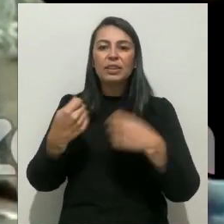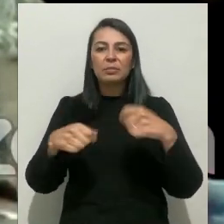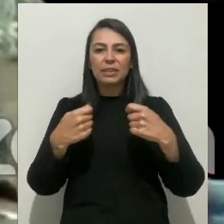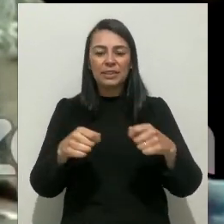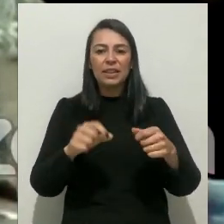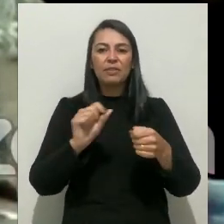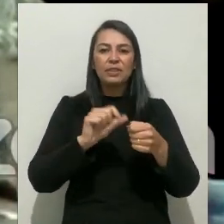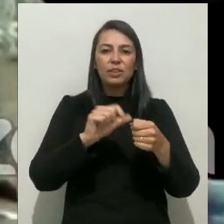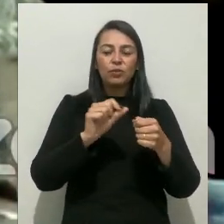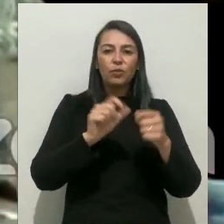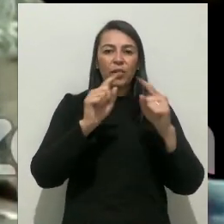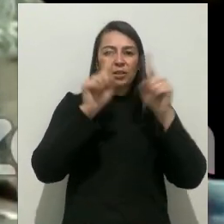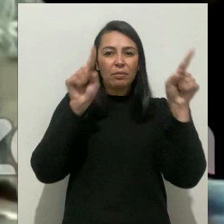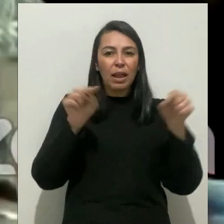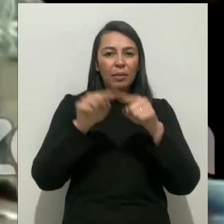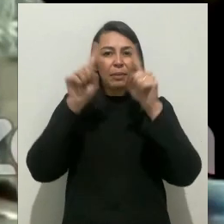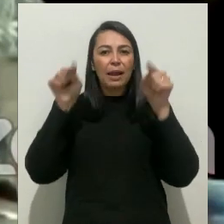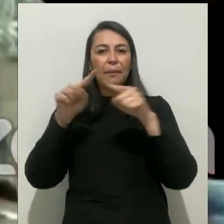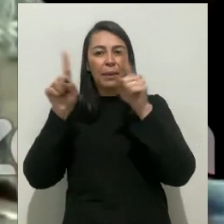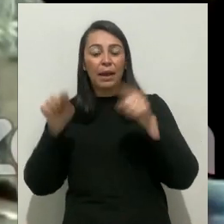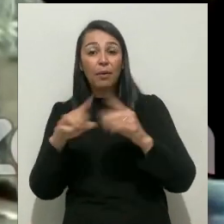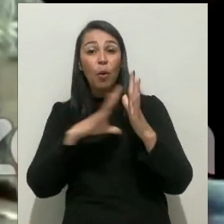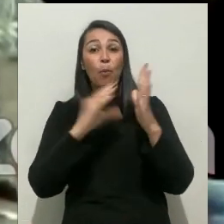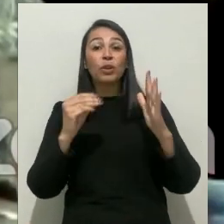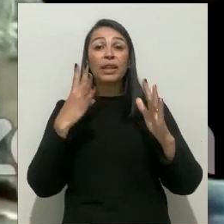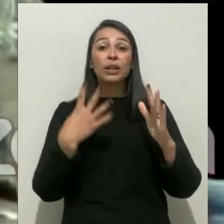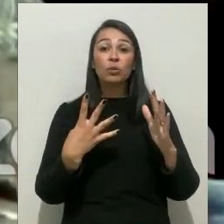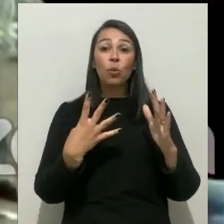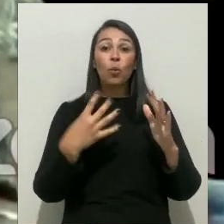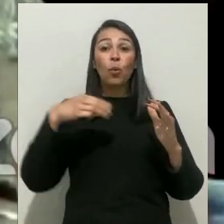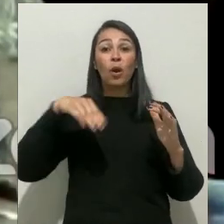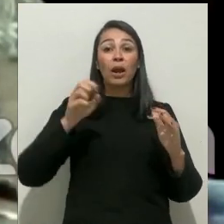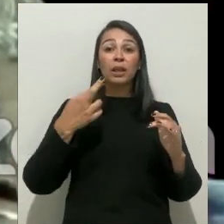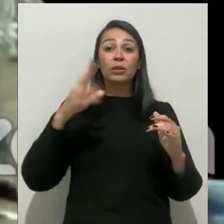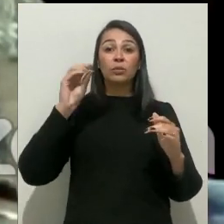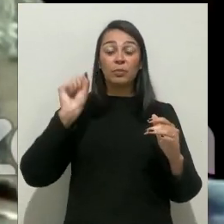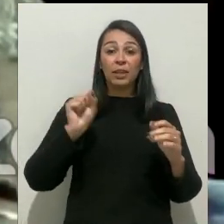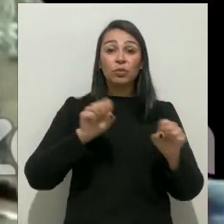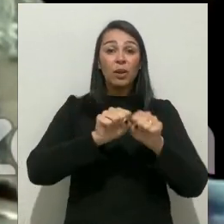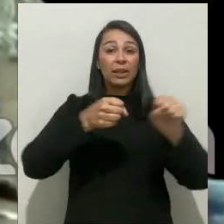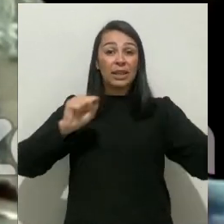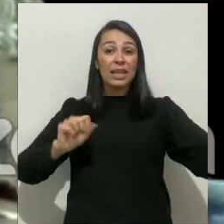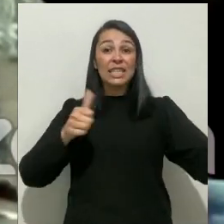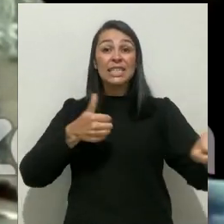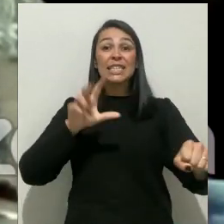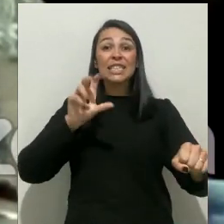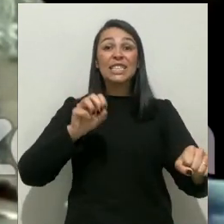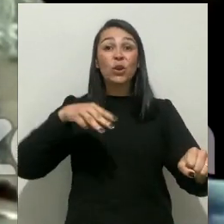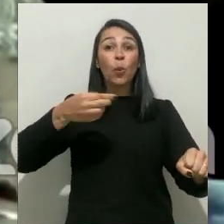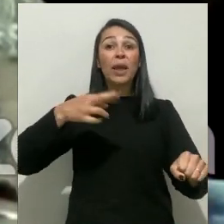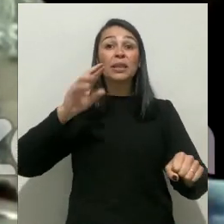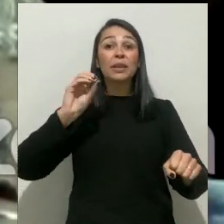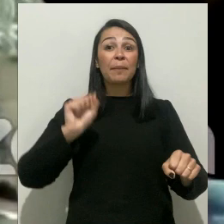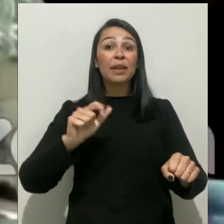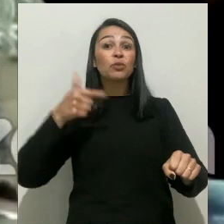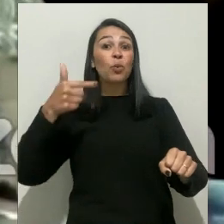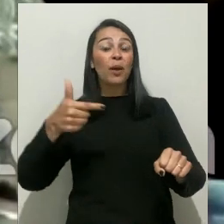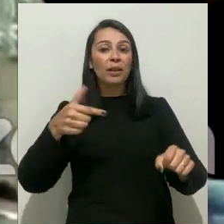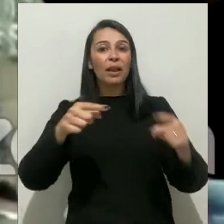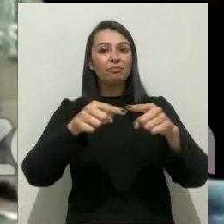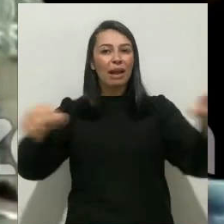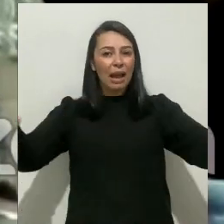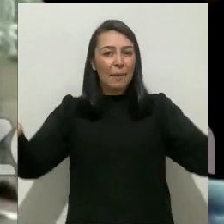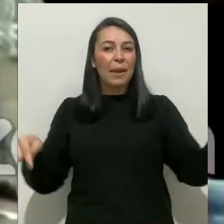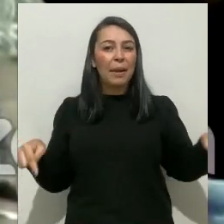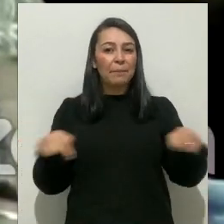sido quadriculado e cortado o modelo de 4 metros, ateliê estimado em 150 metros quadrados. Em um meio de